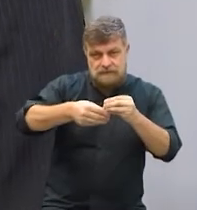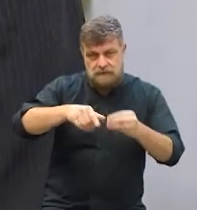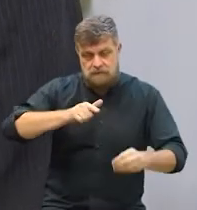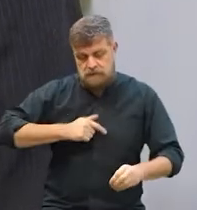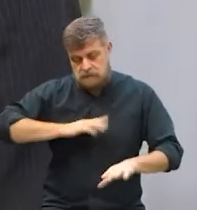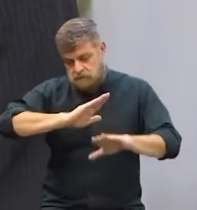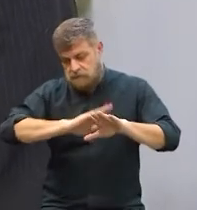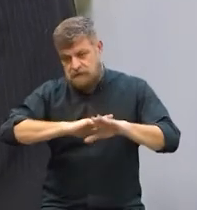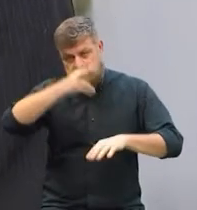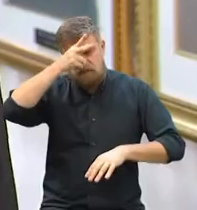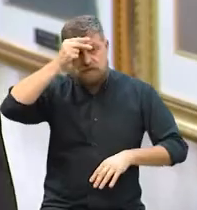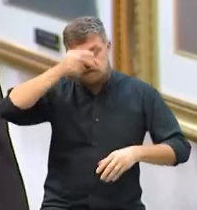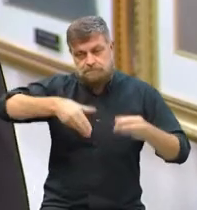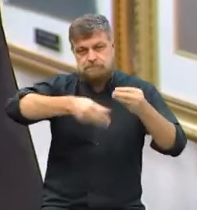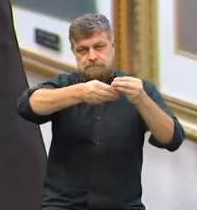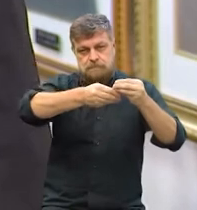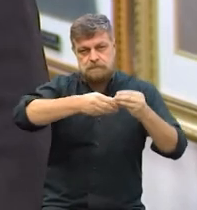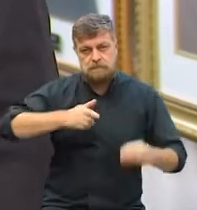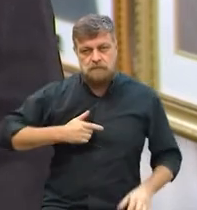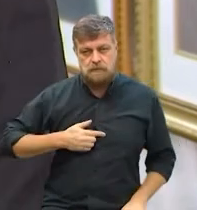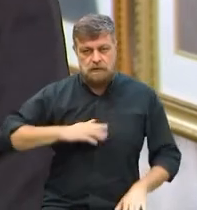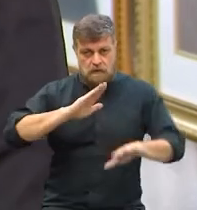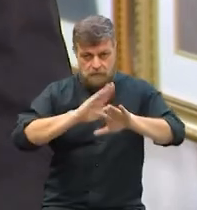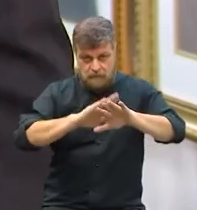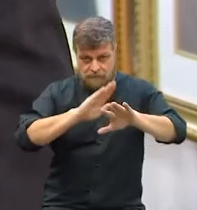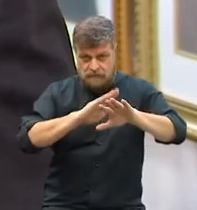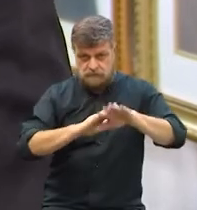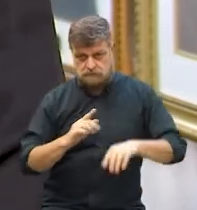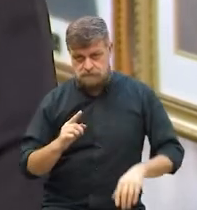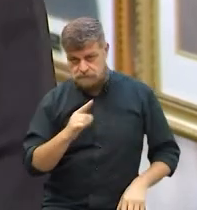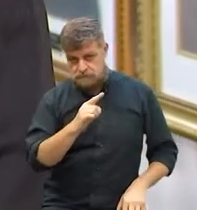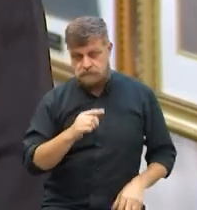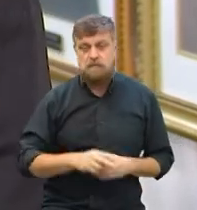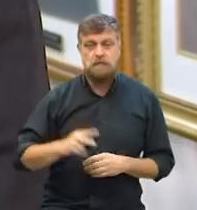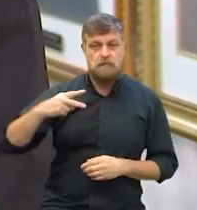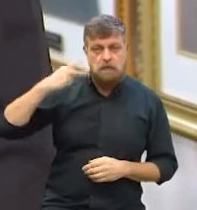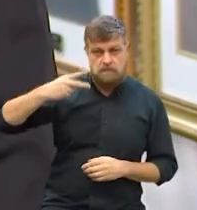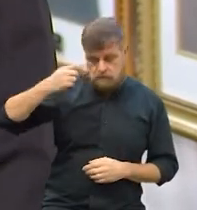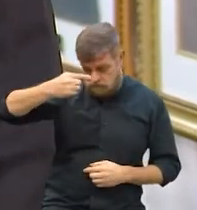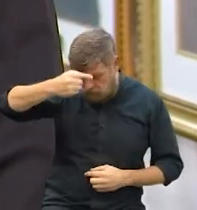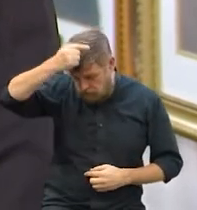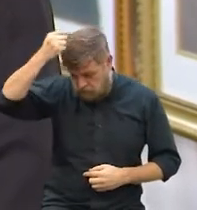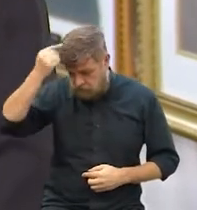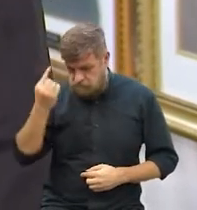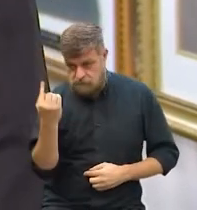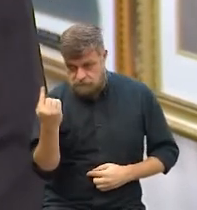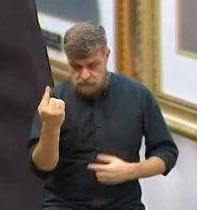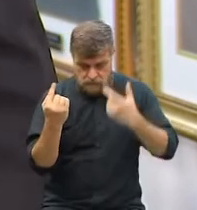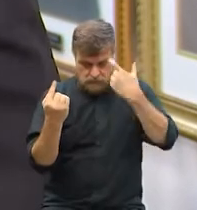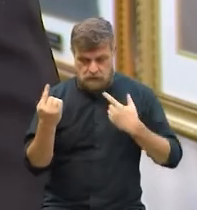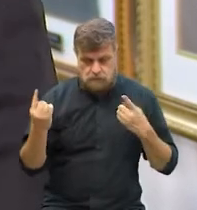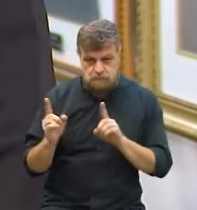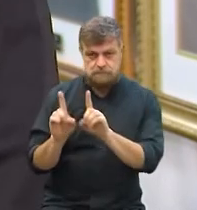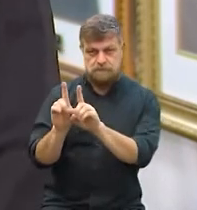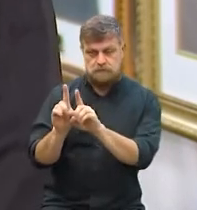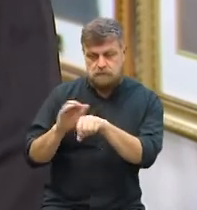e colocando essa iniciativa legislativa. Na verdade, essa é uma iniciativa tanto do nosso vereador Gaspar, quanto